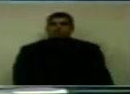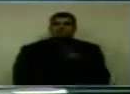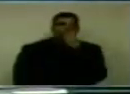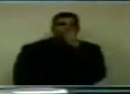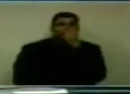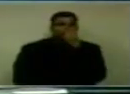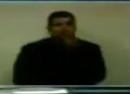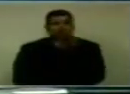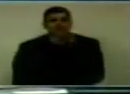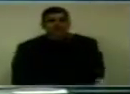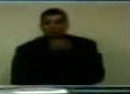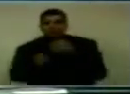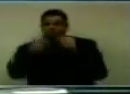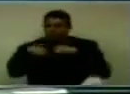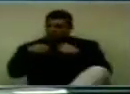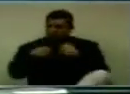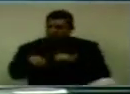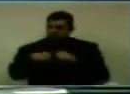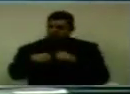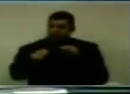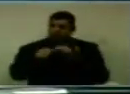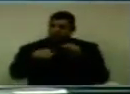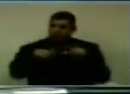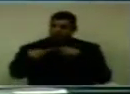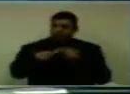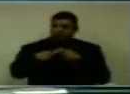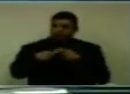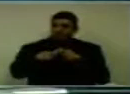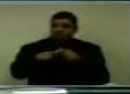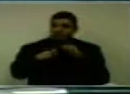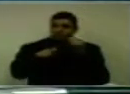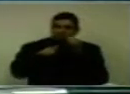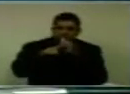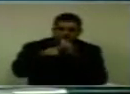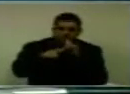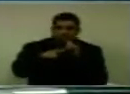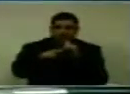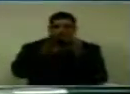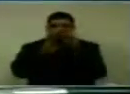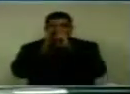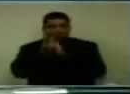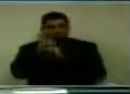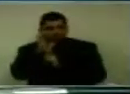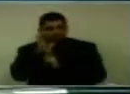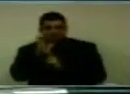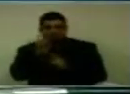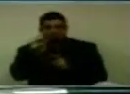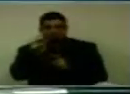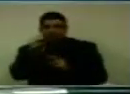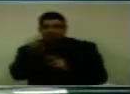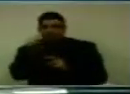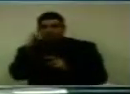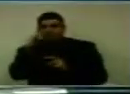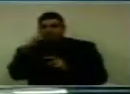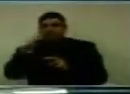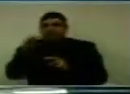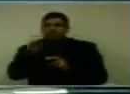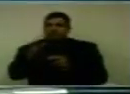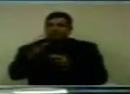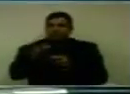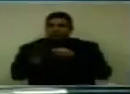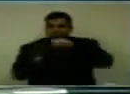me parece que há necessidade de uma análise do relatório da Arsan, ou